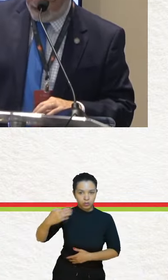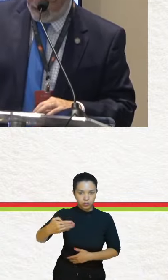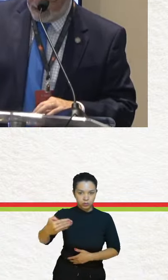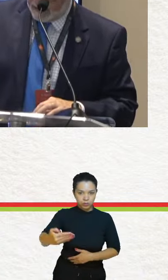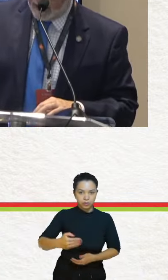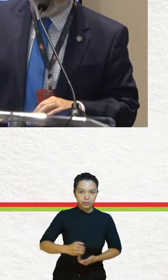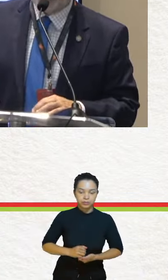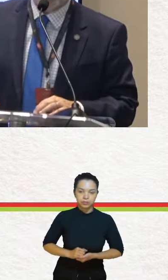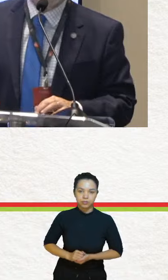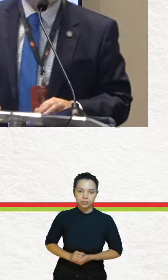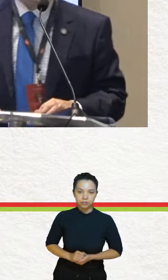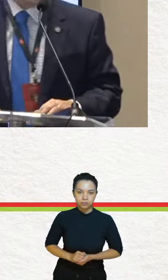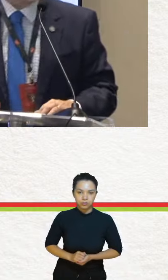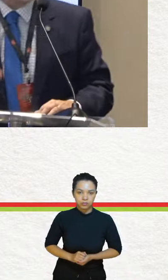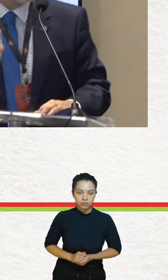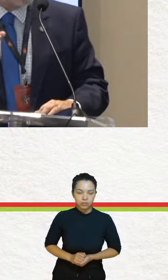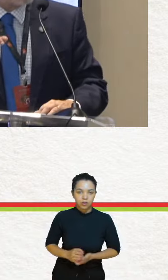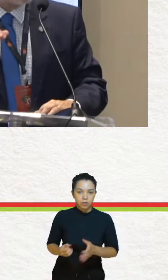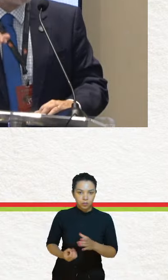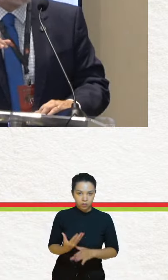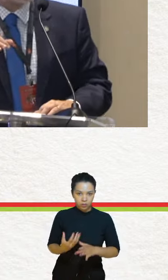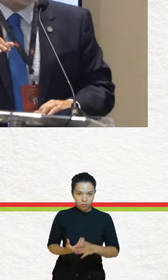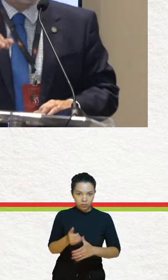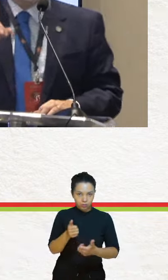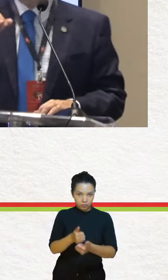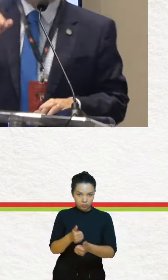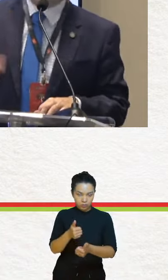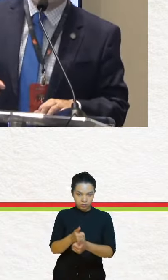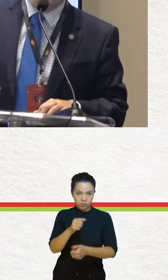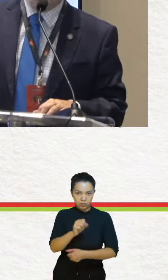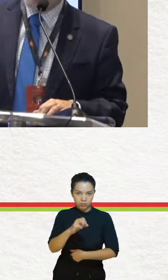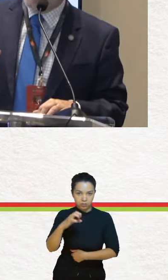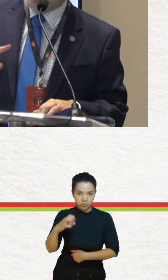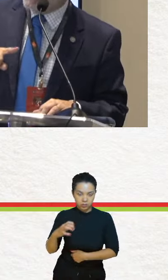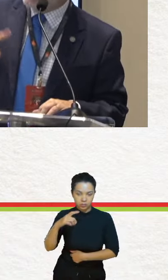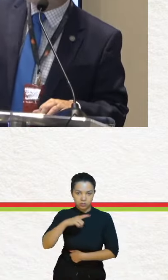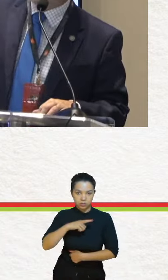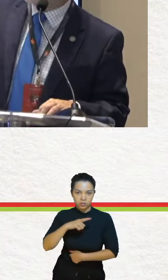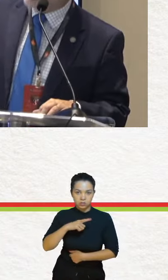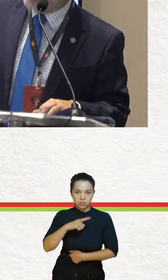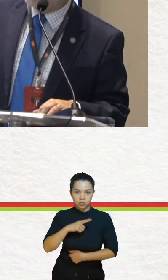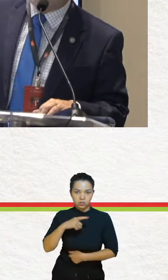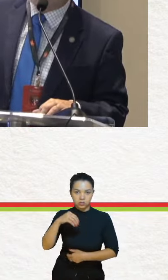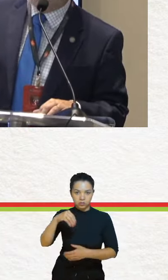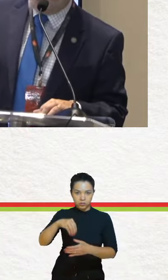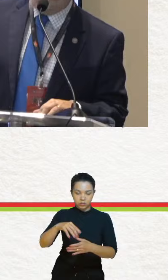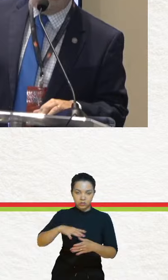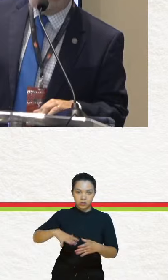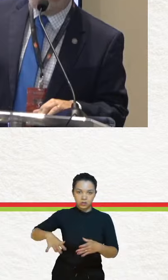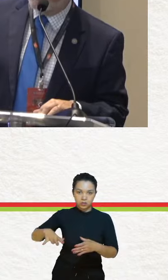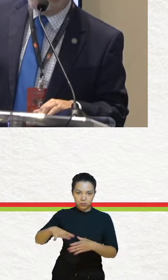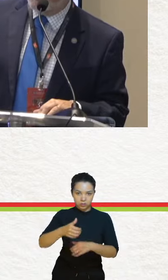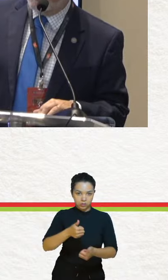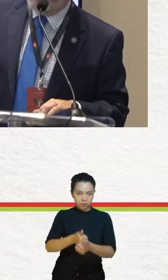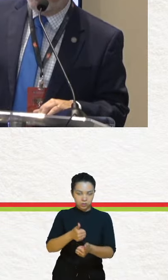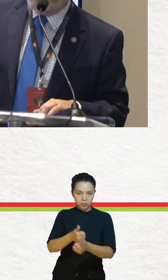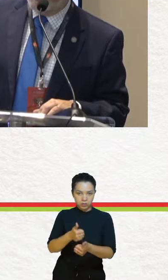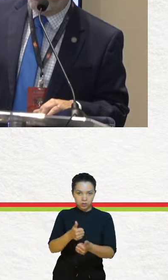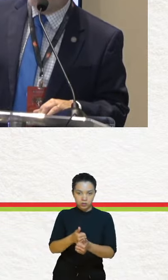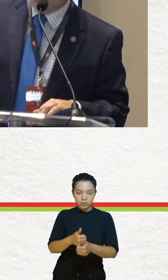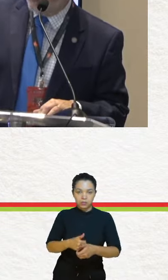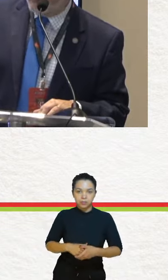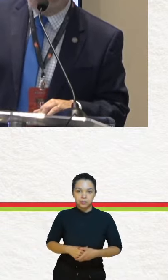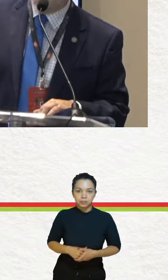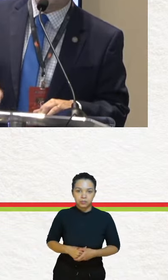dia na produtividade o tribunal de Santa Catarina se situa Dentro os tribunais de nível médio